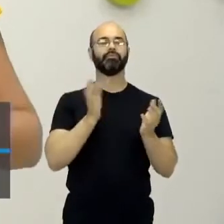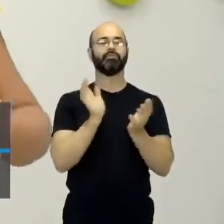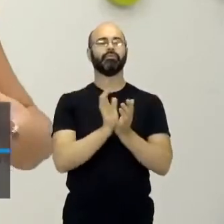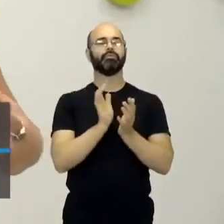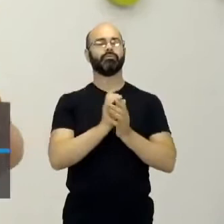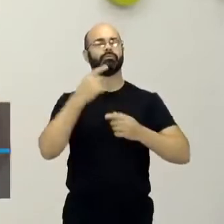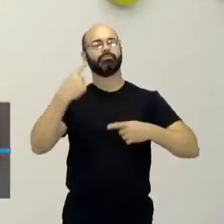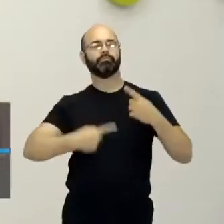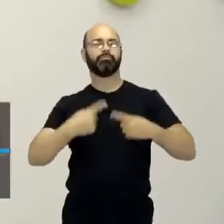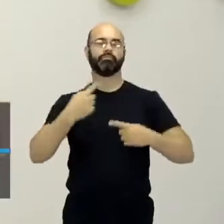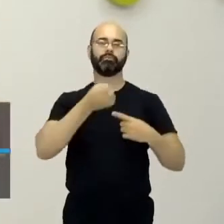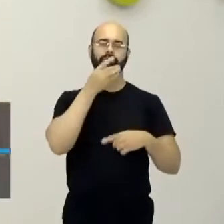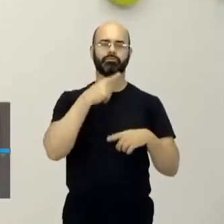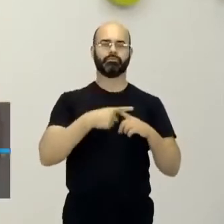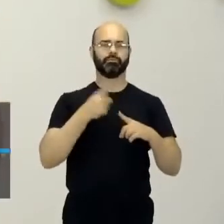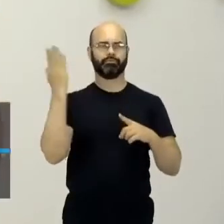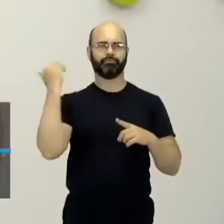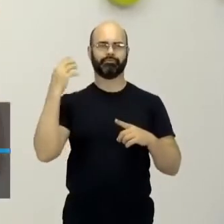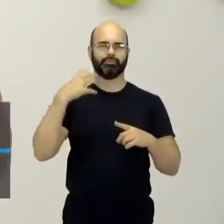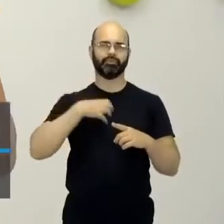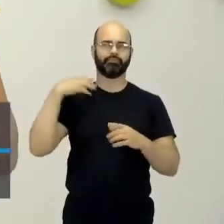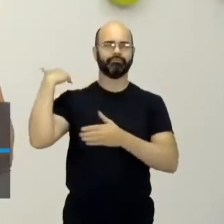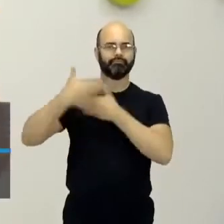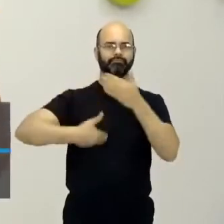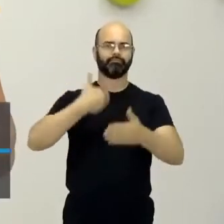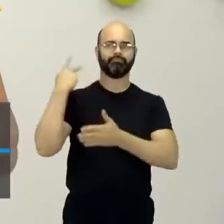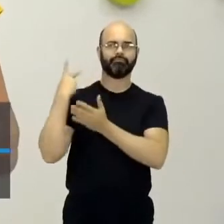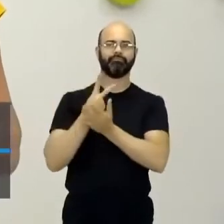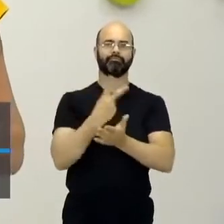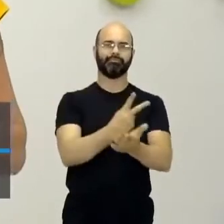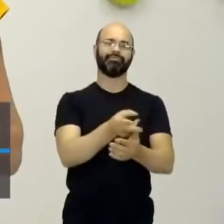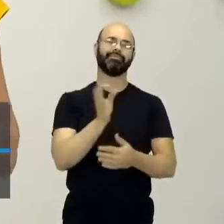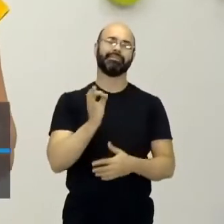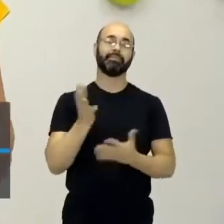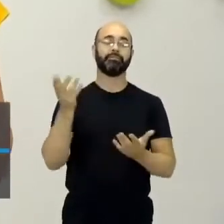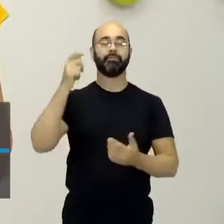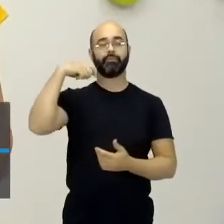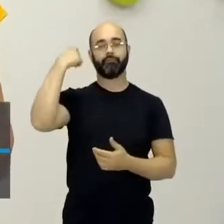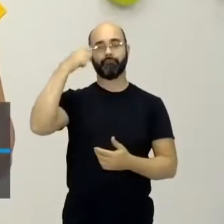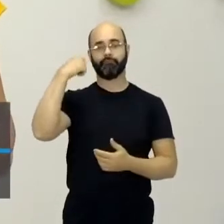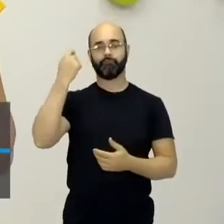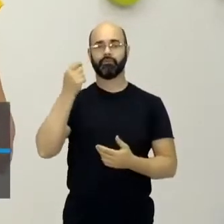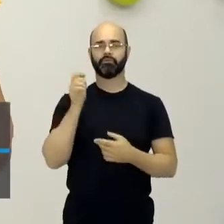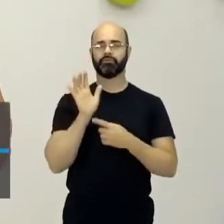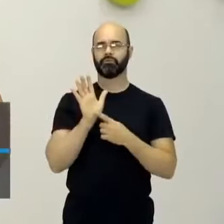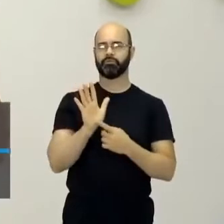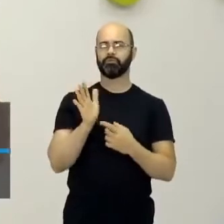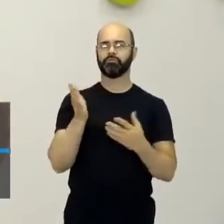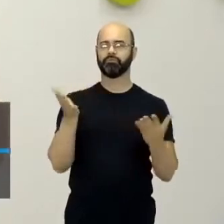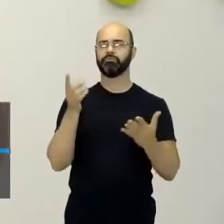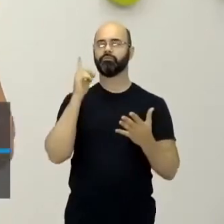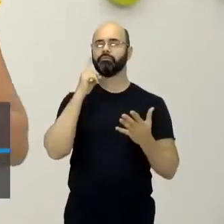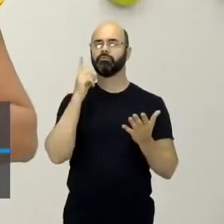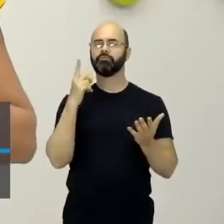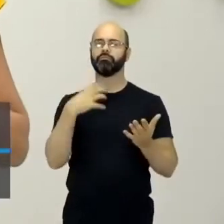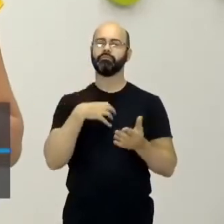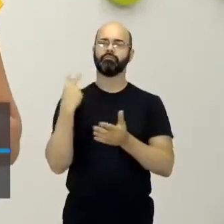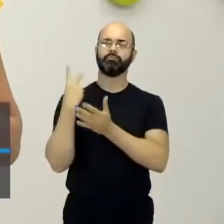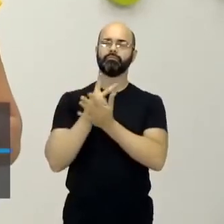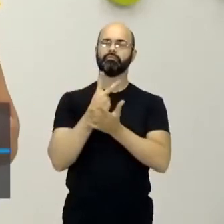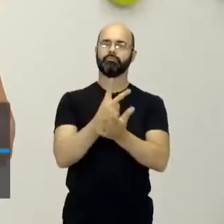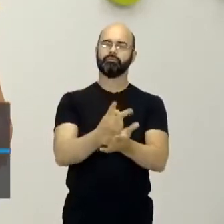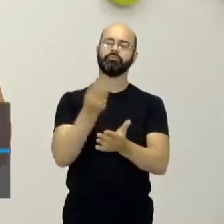discussões, é também uma permanência. Então, eu trouxe um vídeo para vocês que vai mostrar um pouco mais dessas